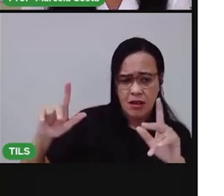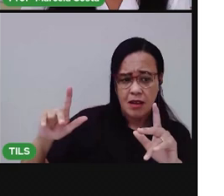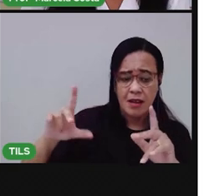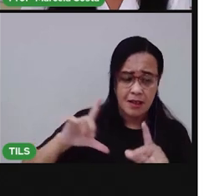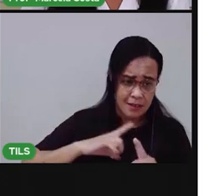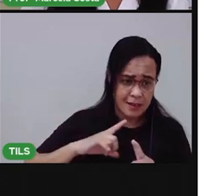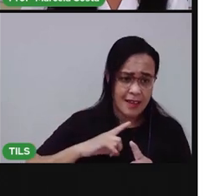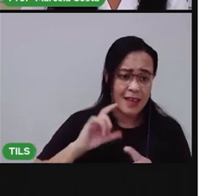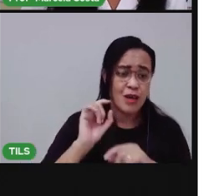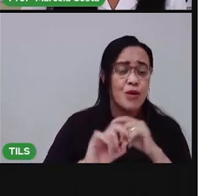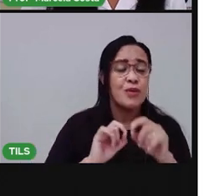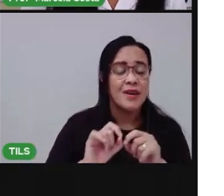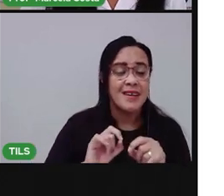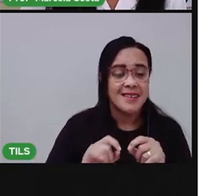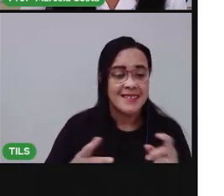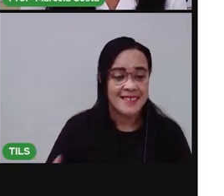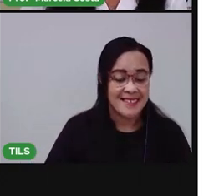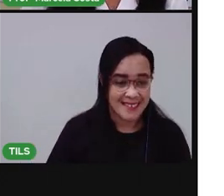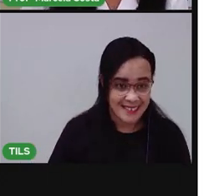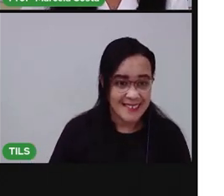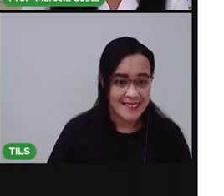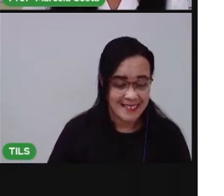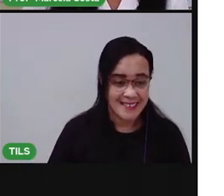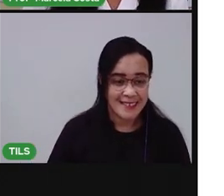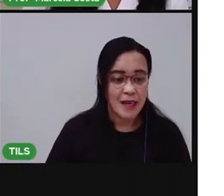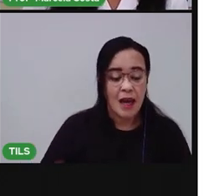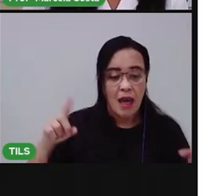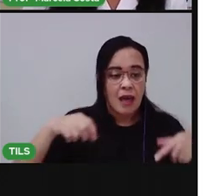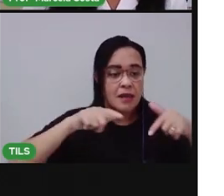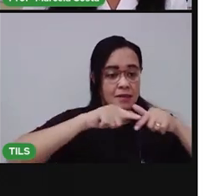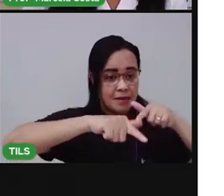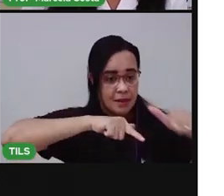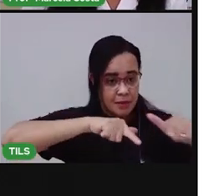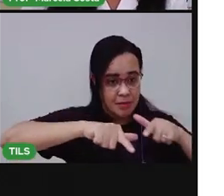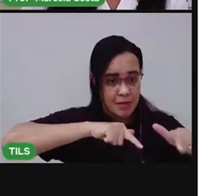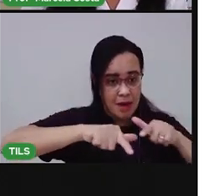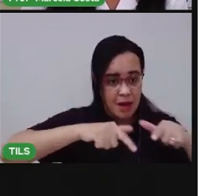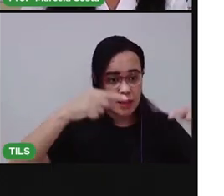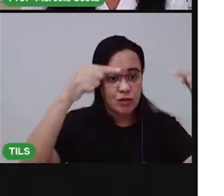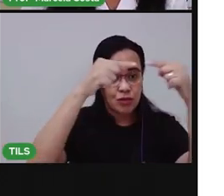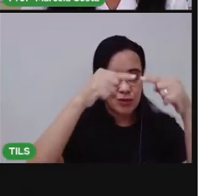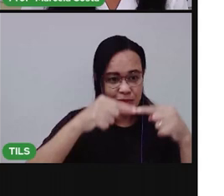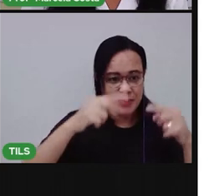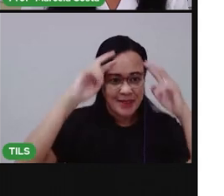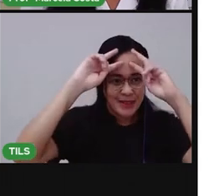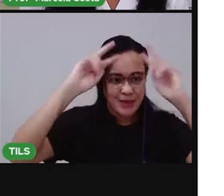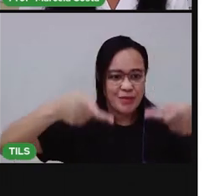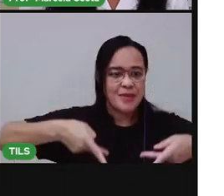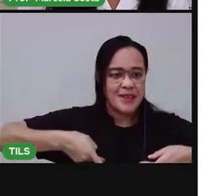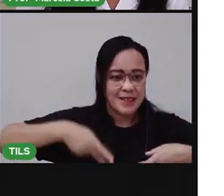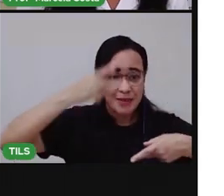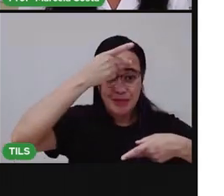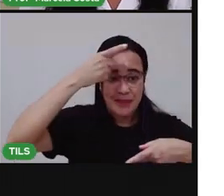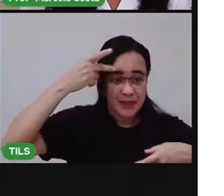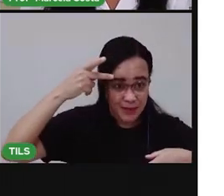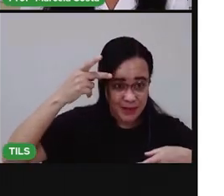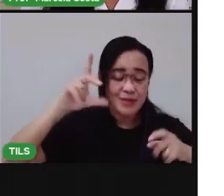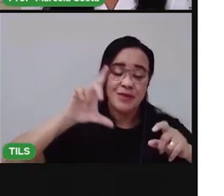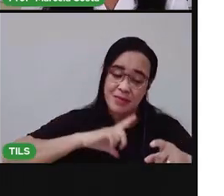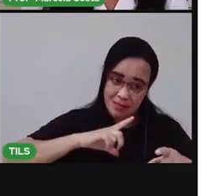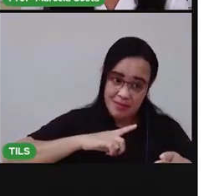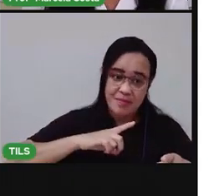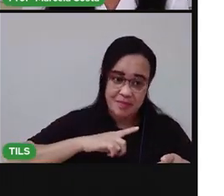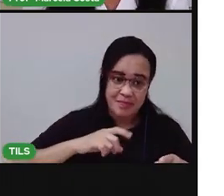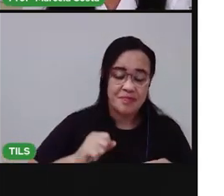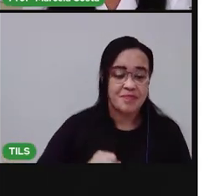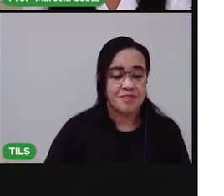Trabalho, crianças, é uma atividade humana, é uma atividade essencialmente humana. E